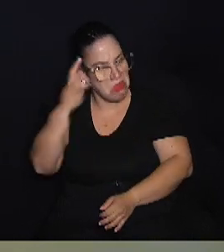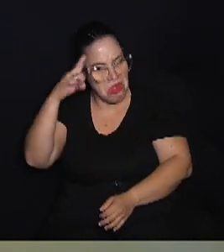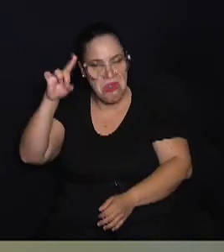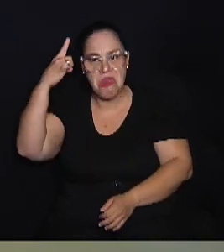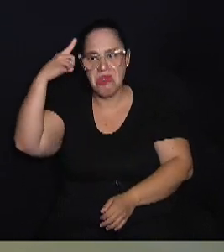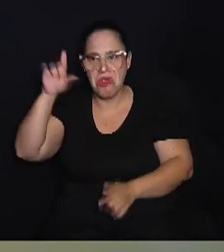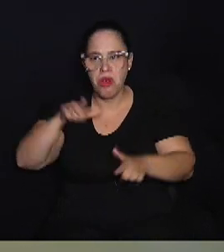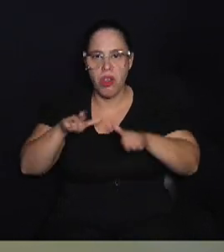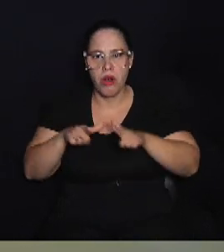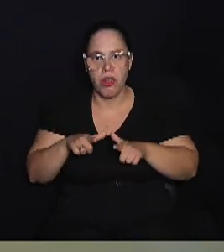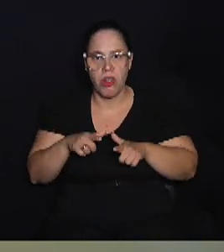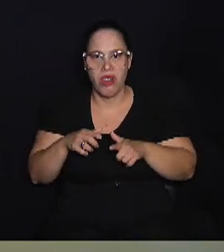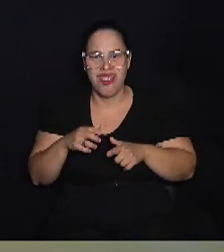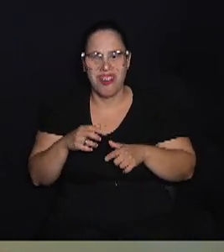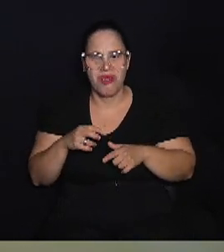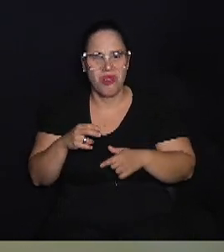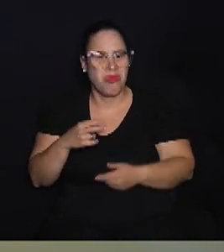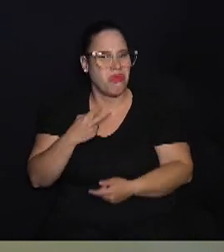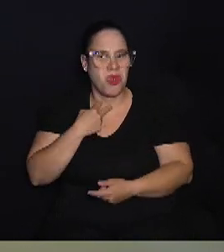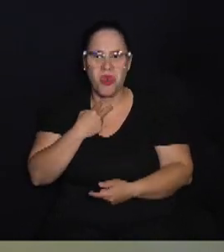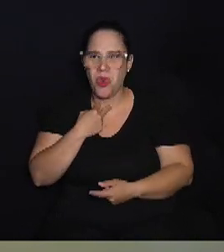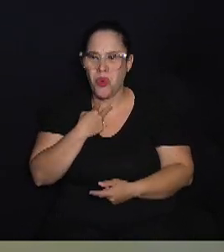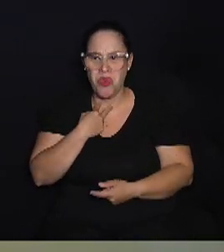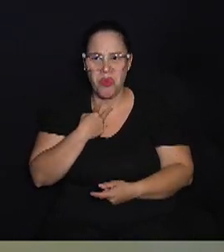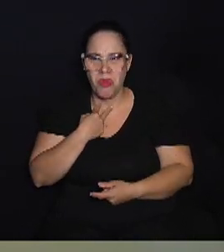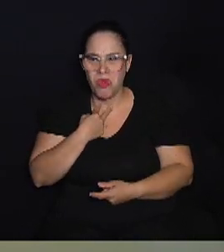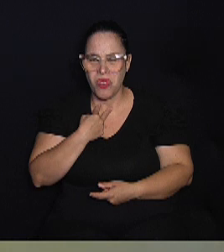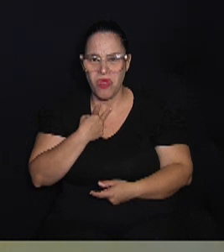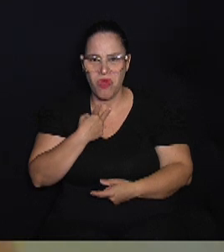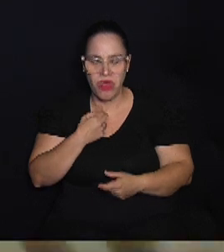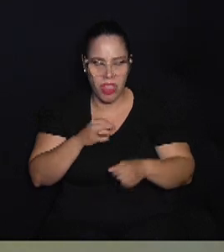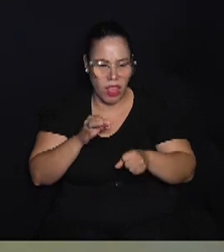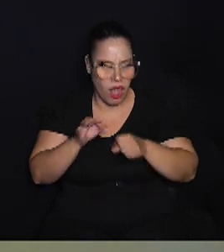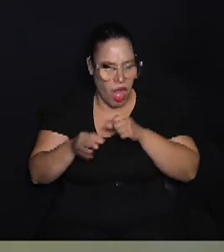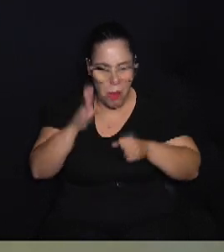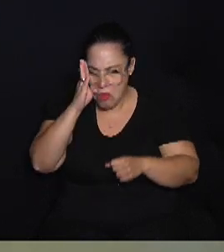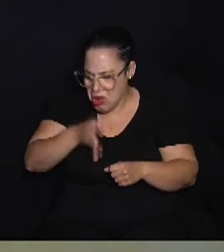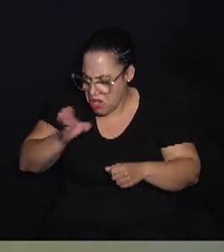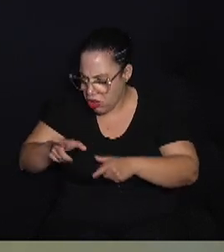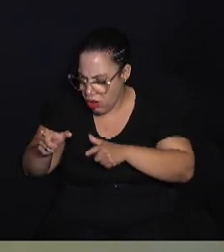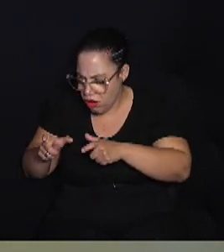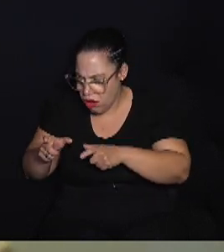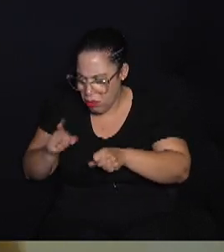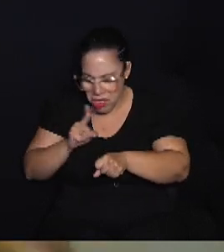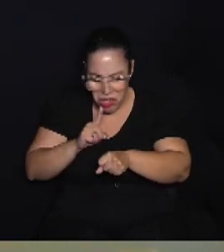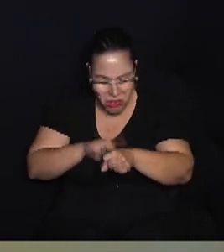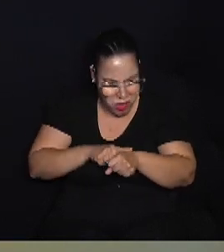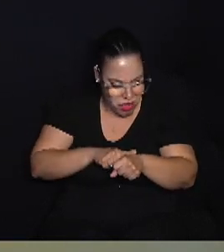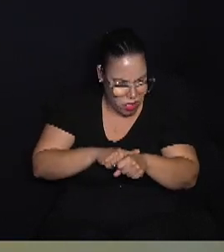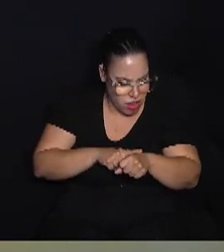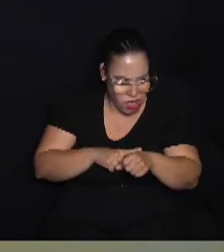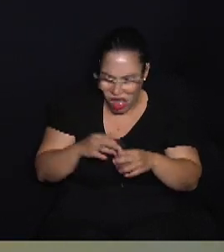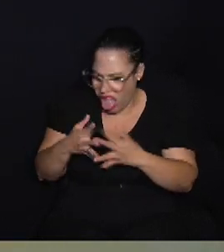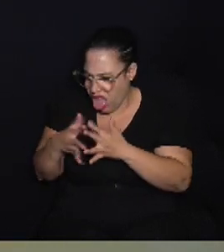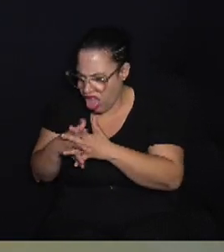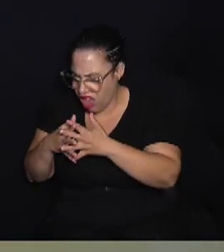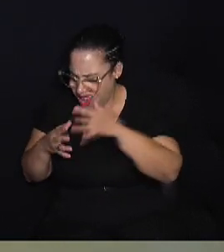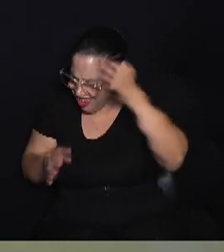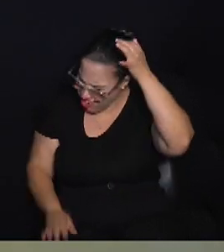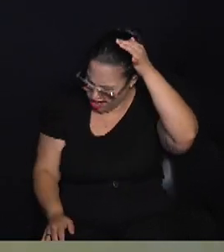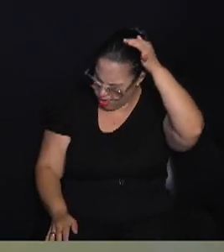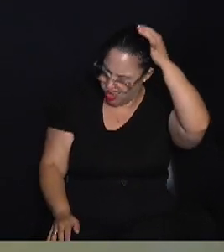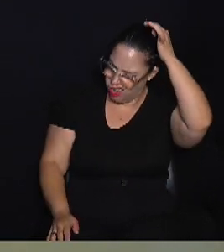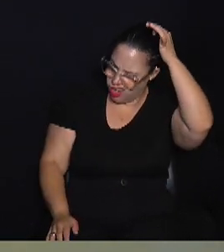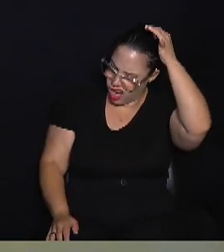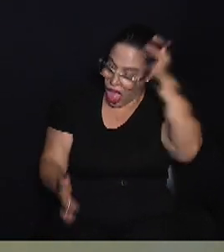trabalho, e passa a não conseguir organizar o seu tempo, não consegue botar prioridades nas coisas, fica meio atrapalhado, outro indício que